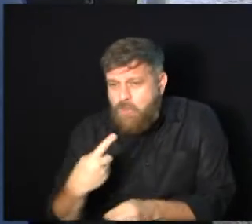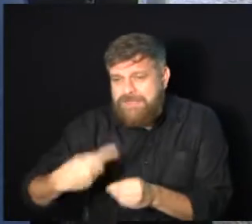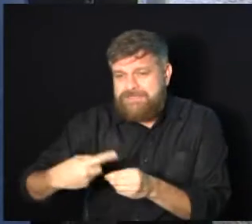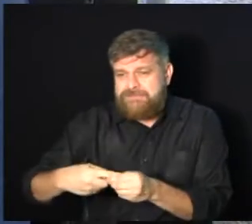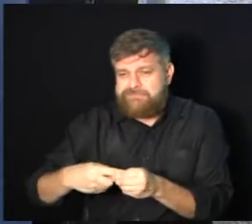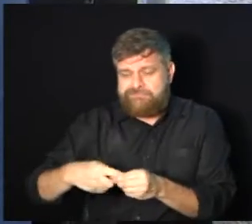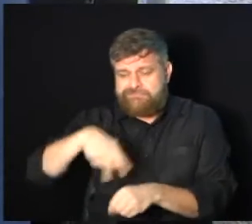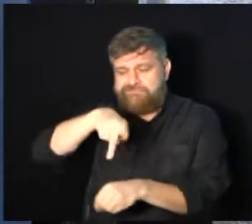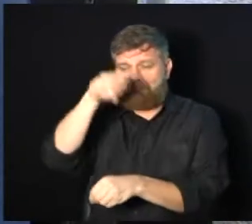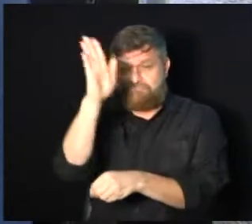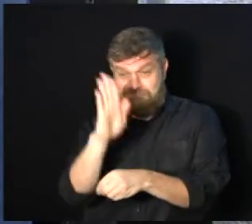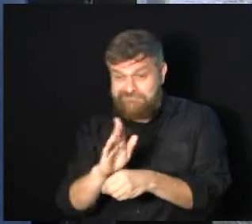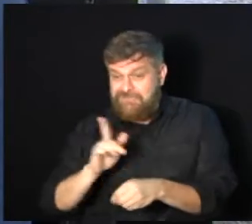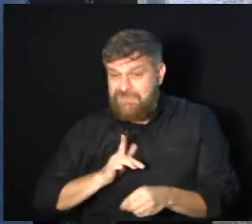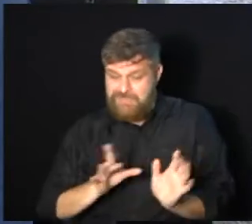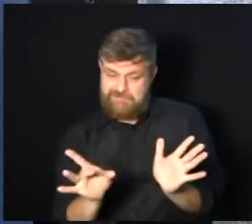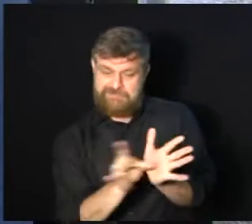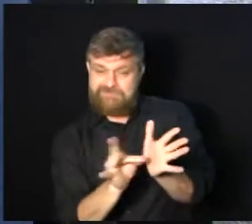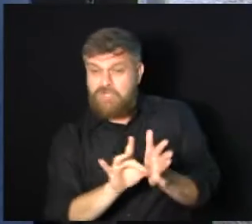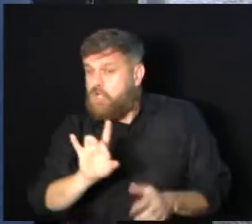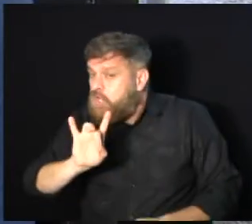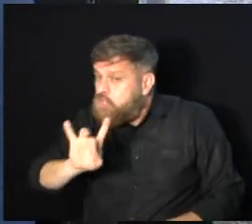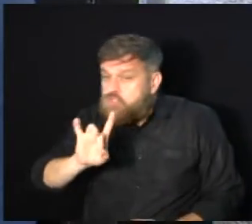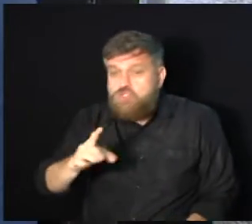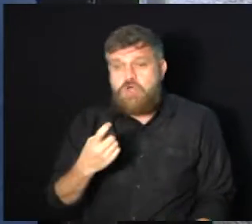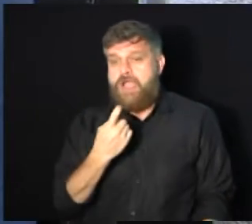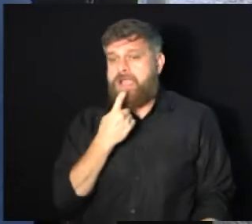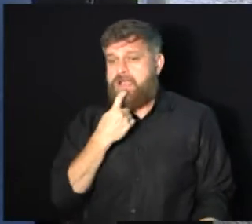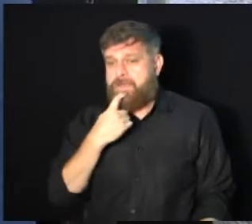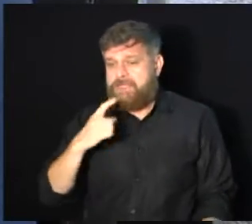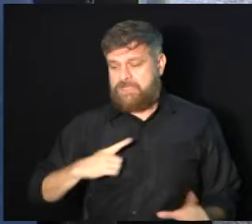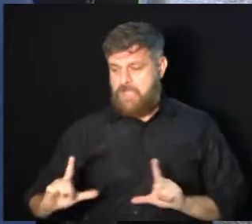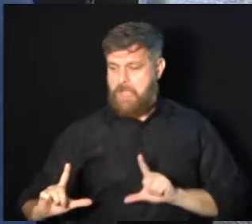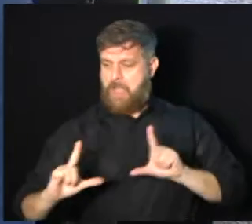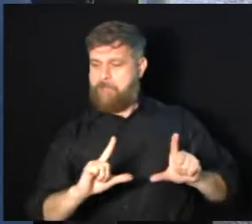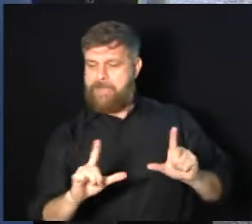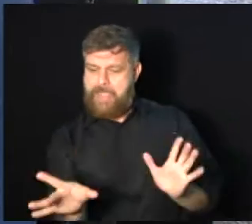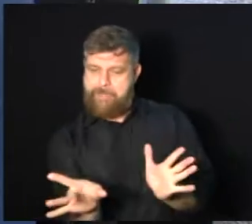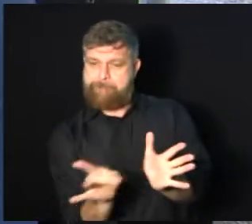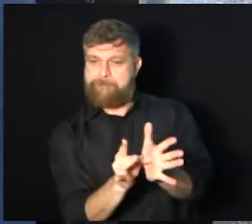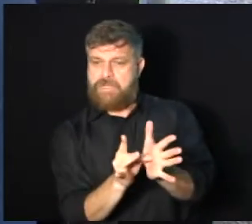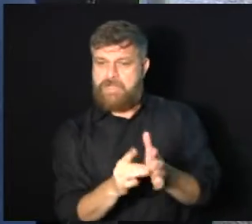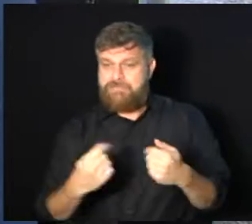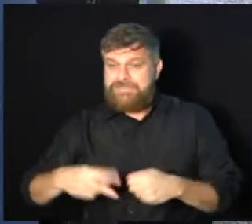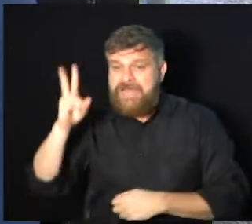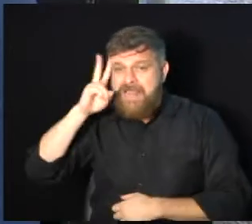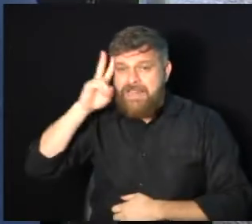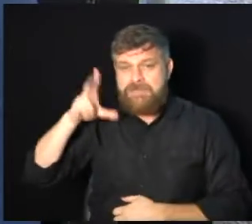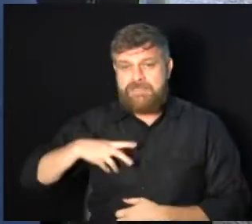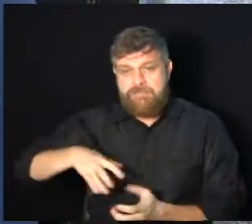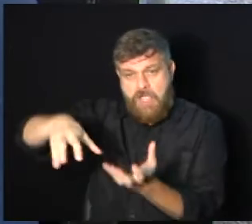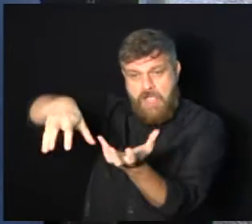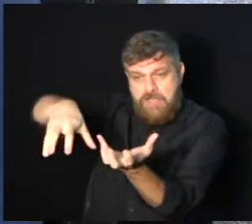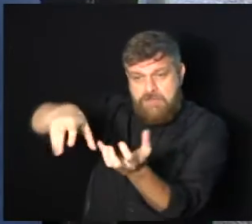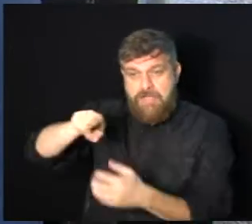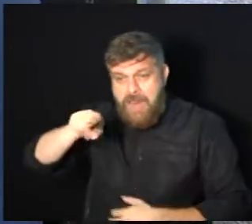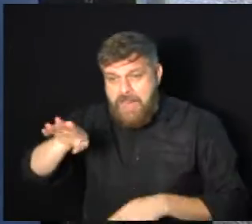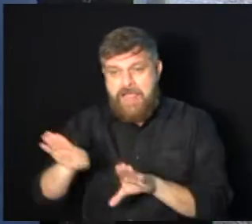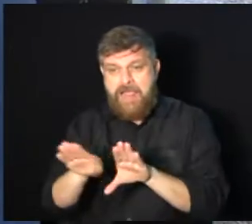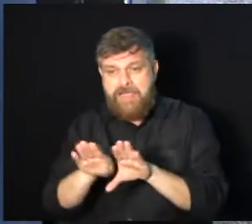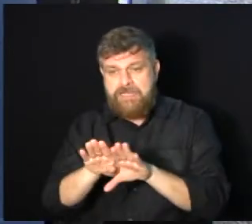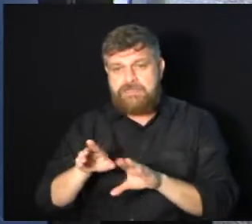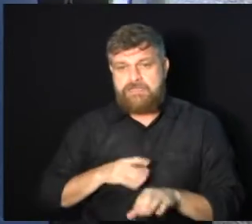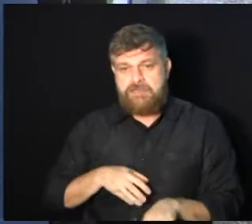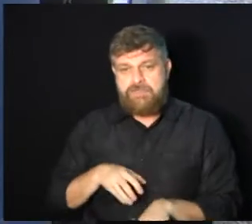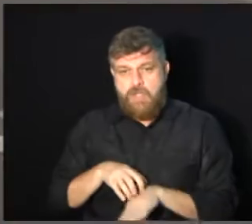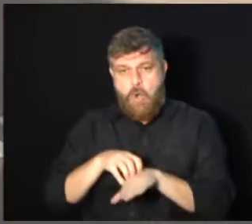esta identificação. Só a cidade de Campinas que possui essa placa. E vale lembrar que até no Senado, né, a identificação dos